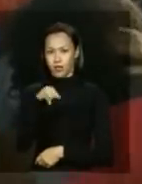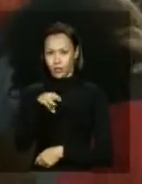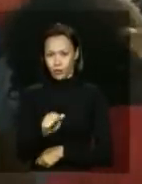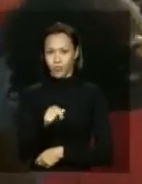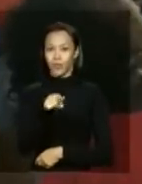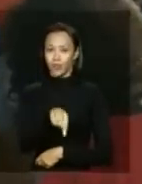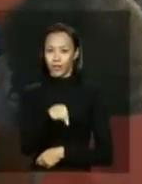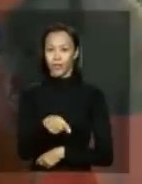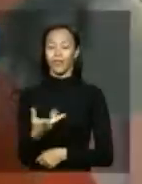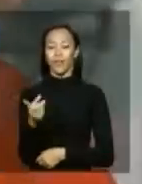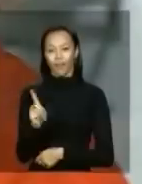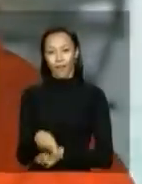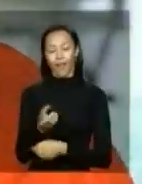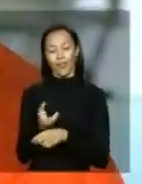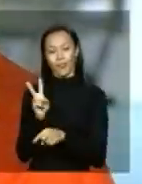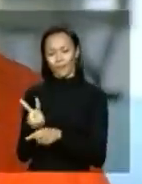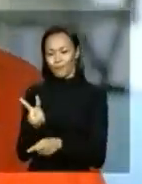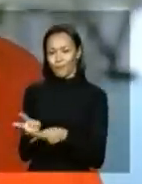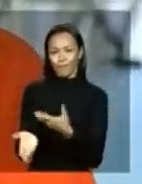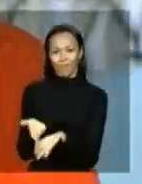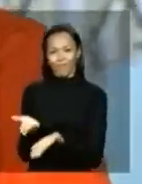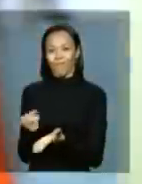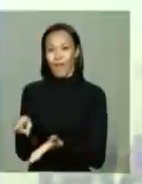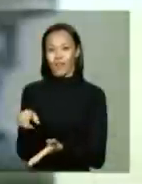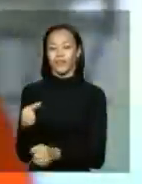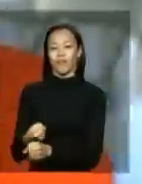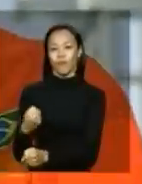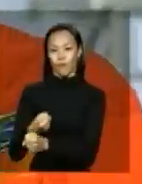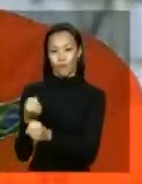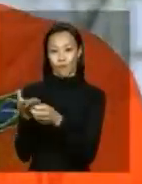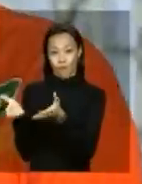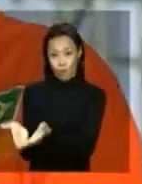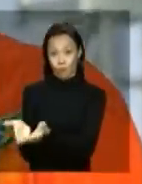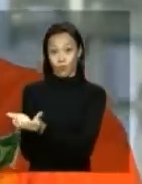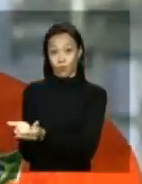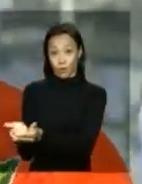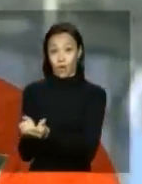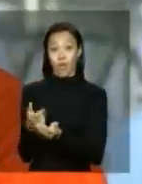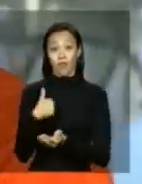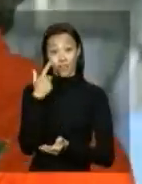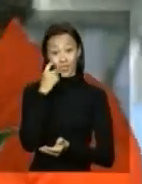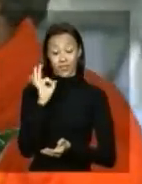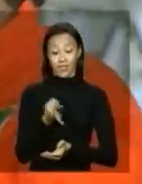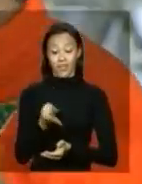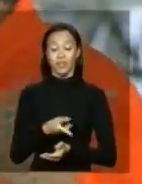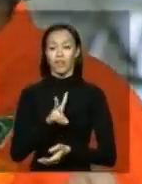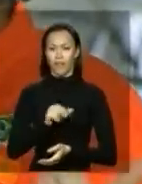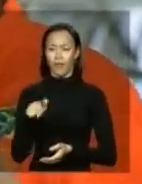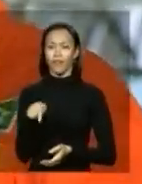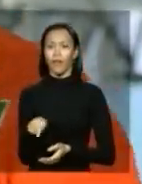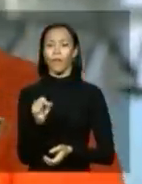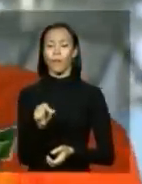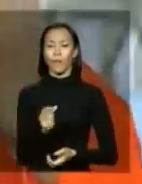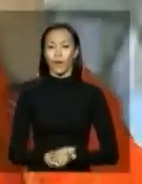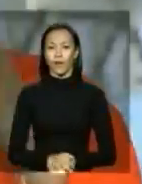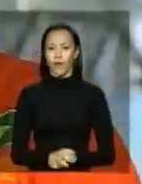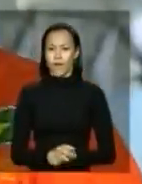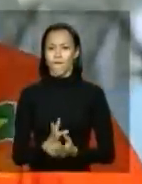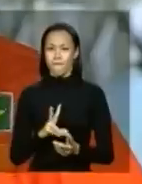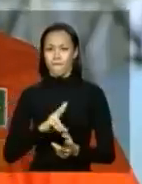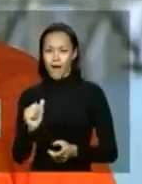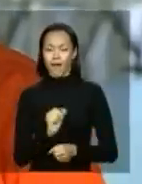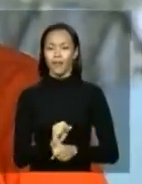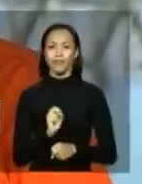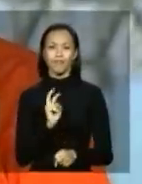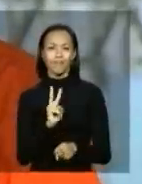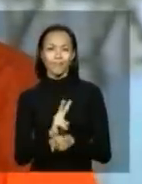madrinha dessa plataforma, que eu tenho certeza que vai dar essa plataforma, vai emprestar